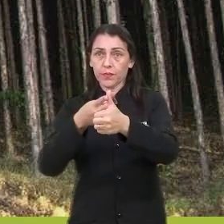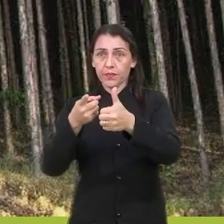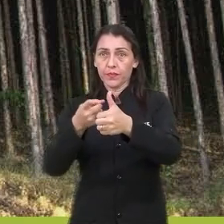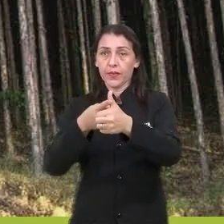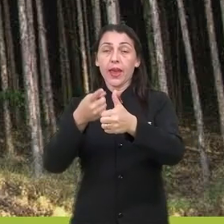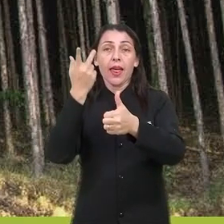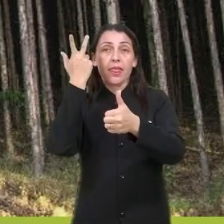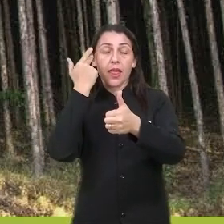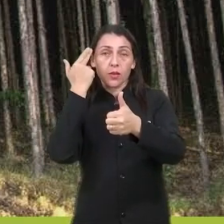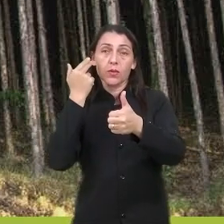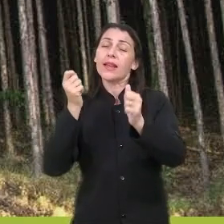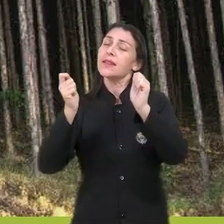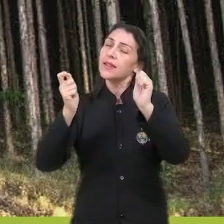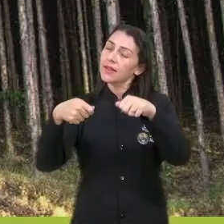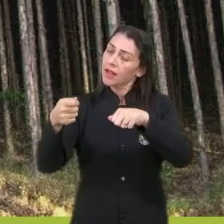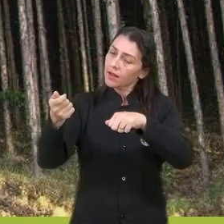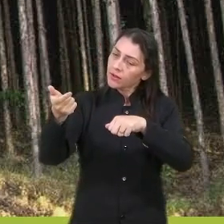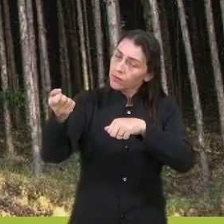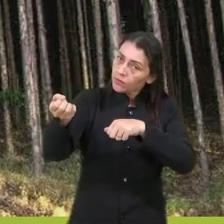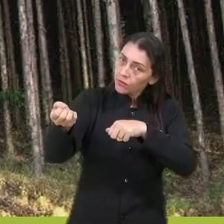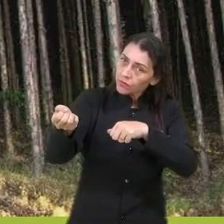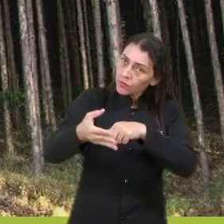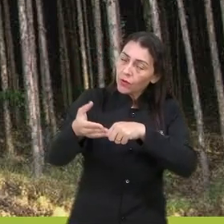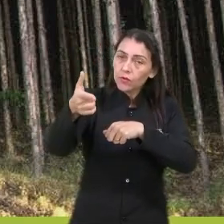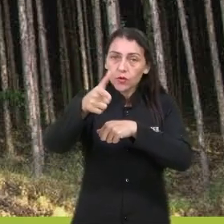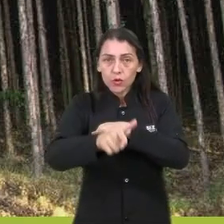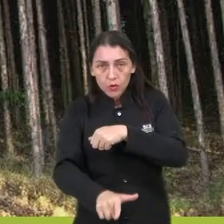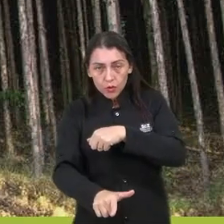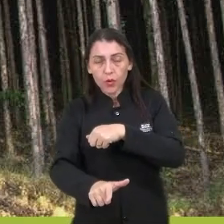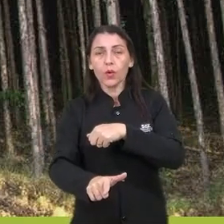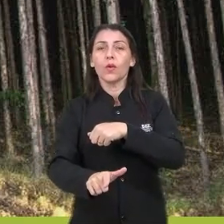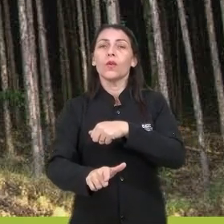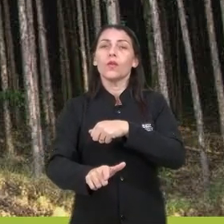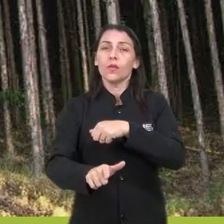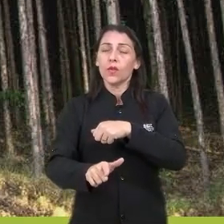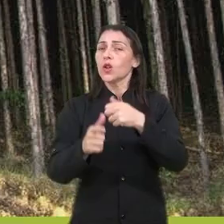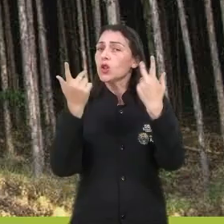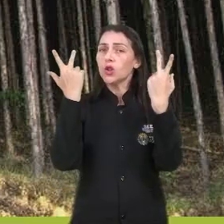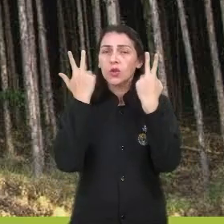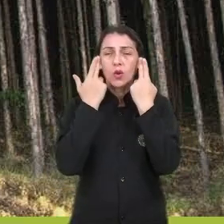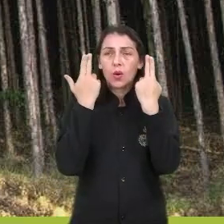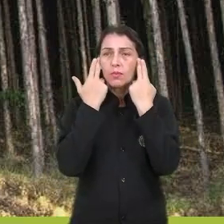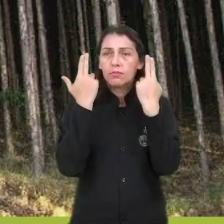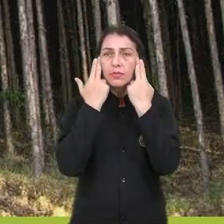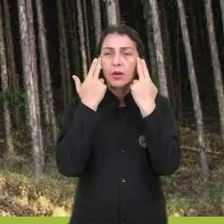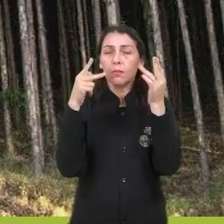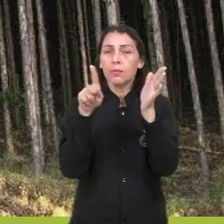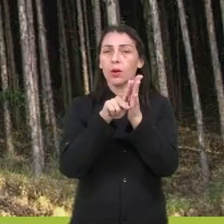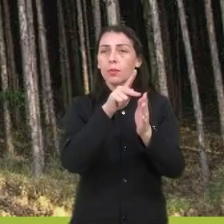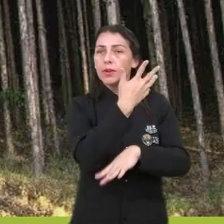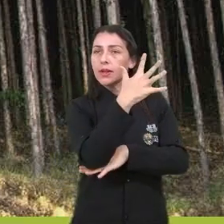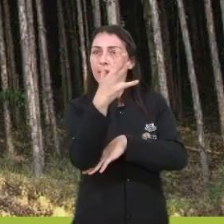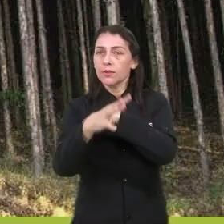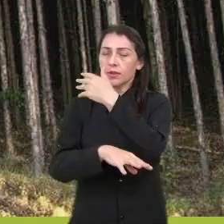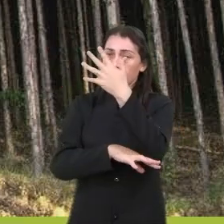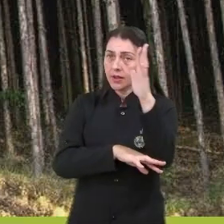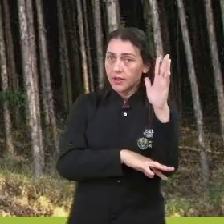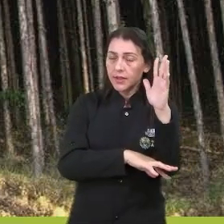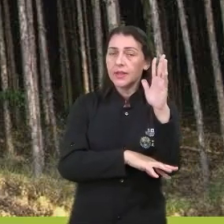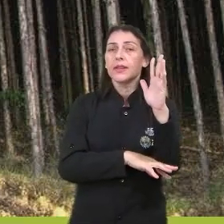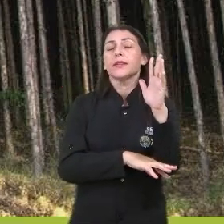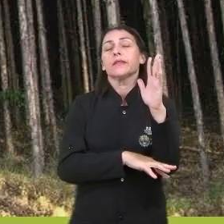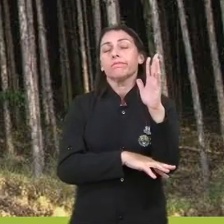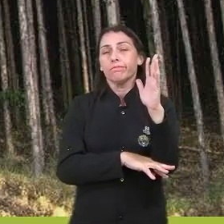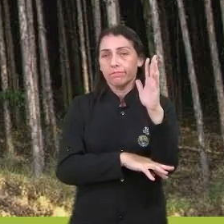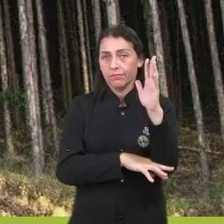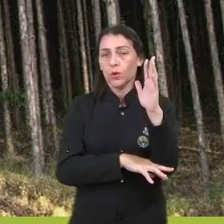Recursos naturais renováveis, que são aqueles que se renovam naturalmente pela ação da natureza, que se